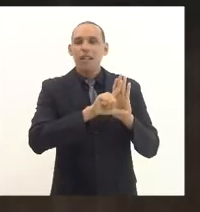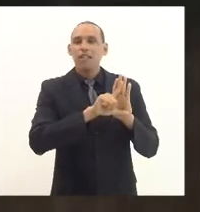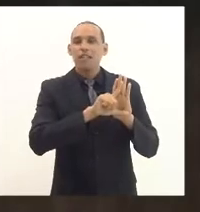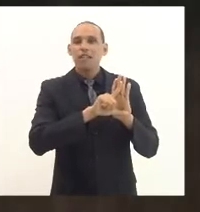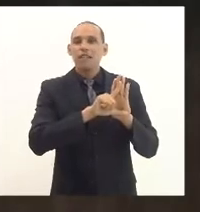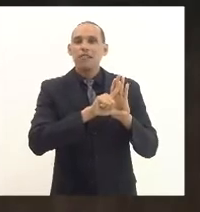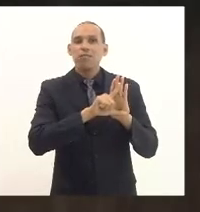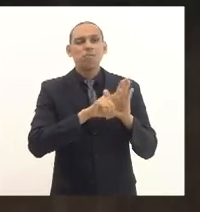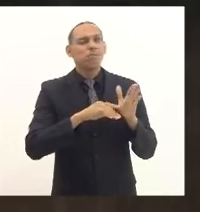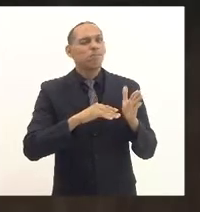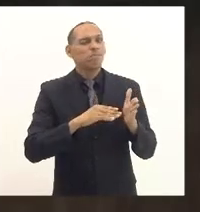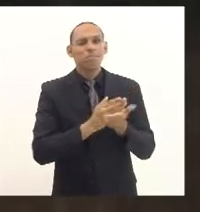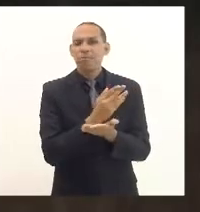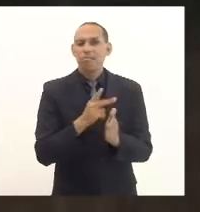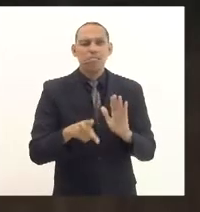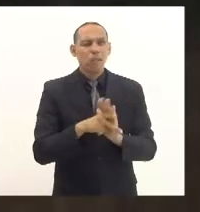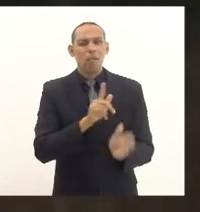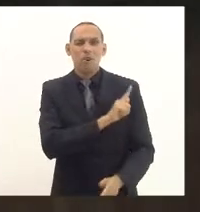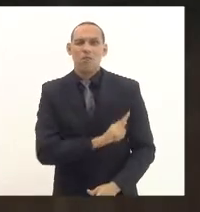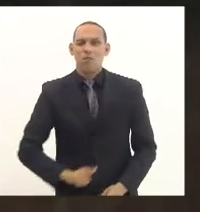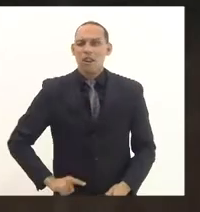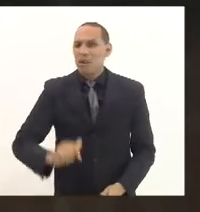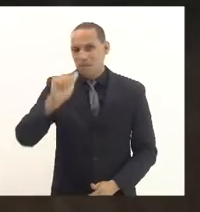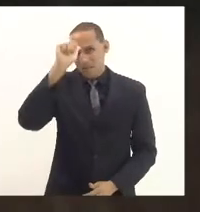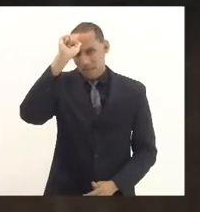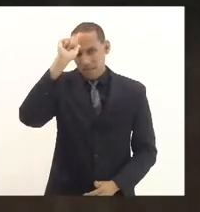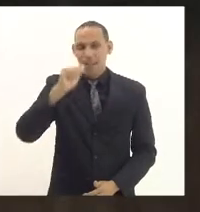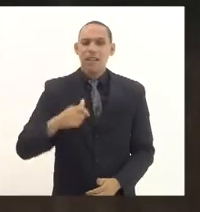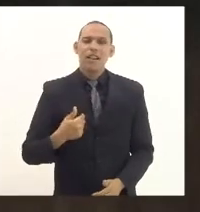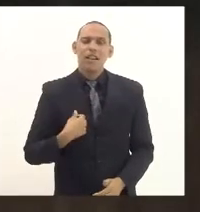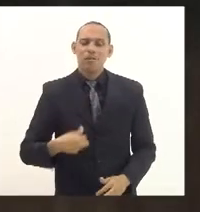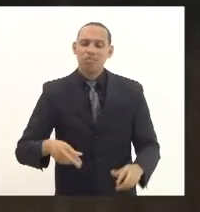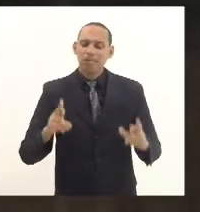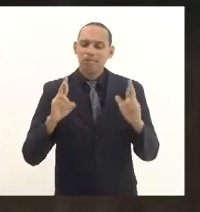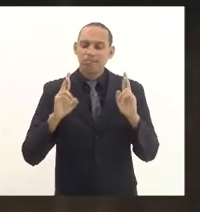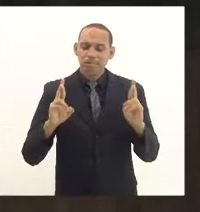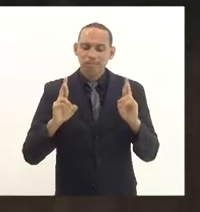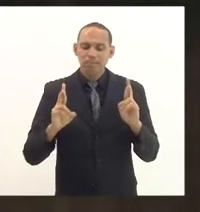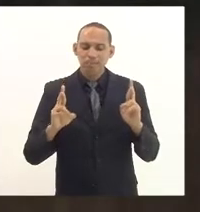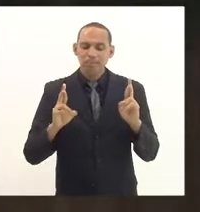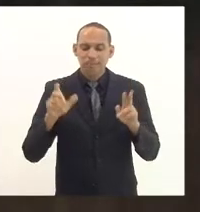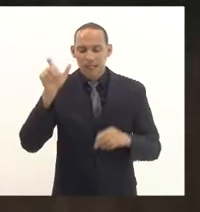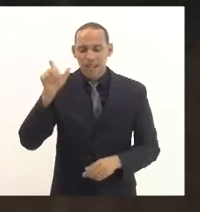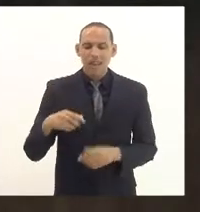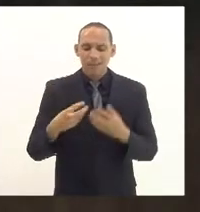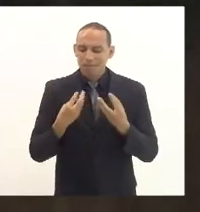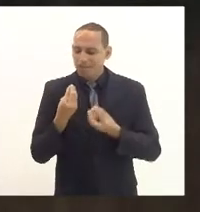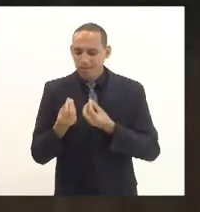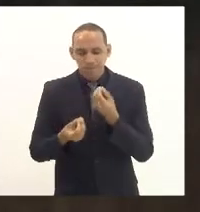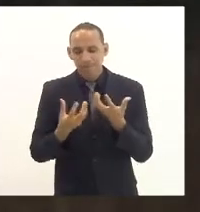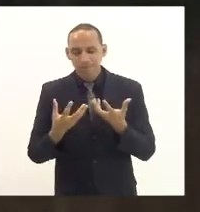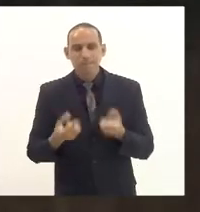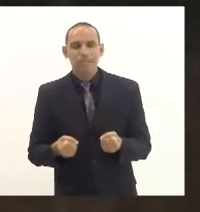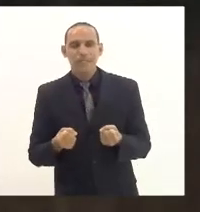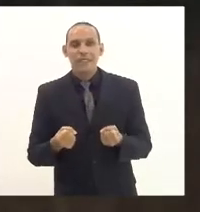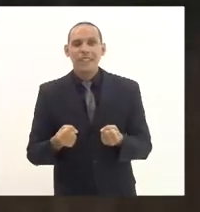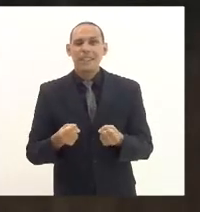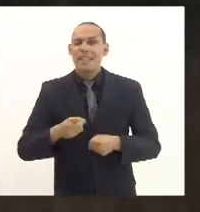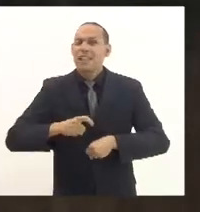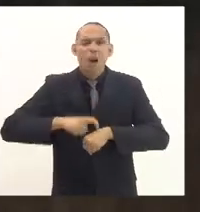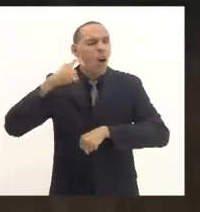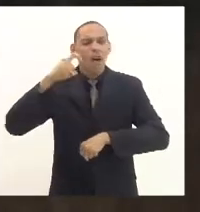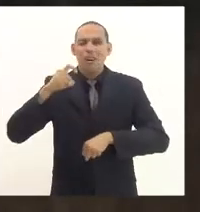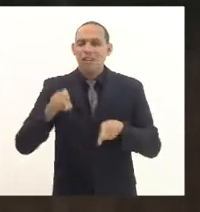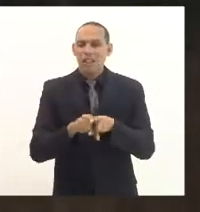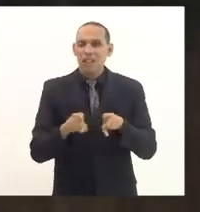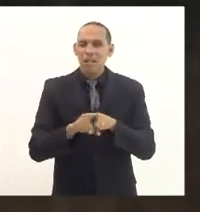ser sancionada pelo governador Cláudio Castro, eu conto com a sensibilidade dele, e que seja imediatamente, que é outra